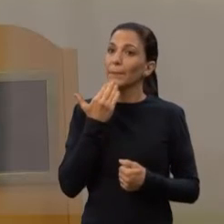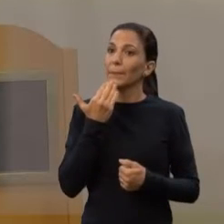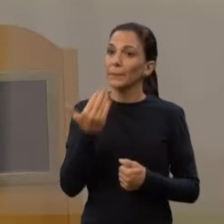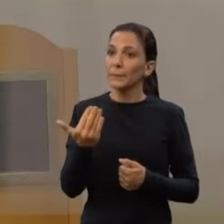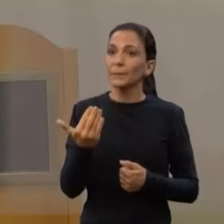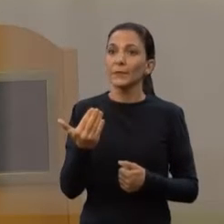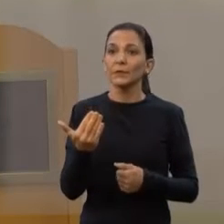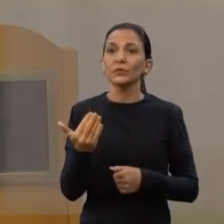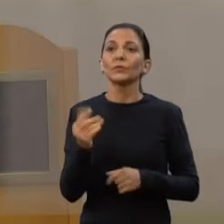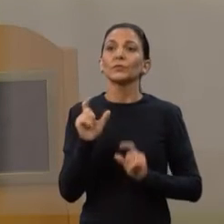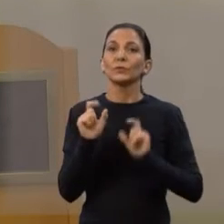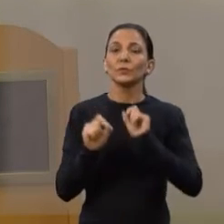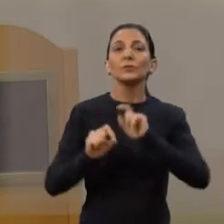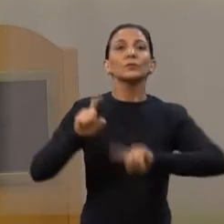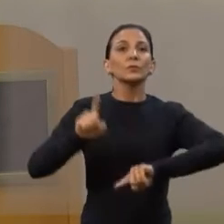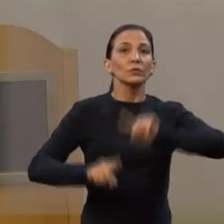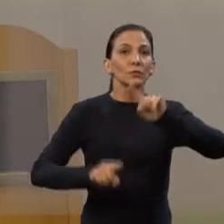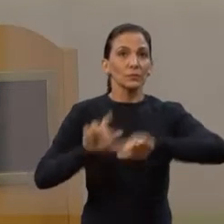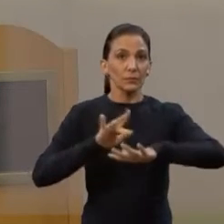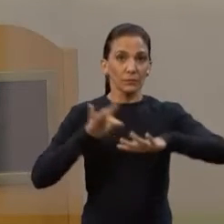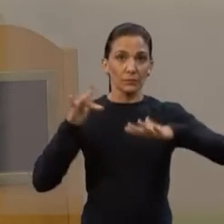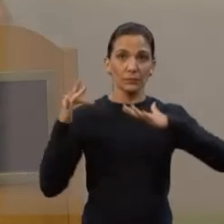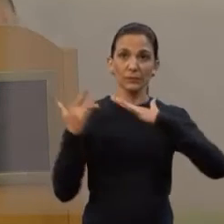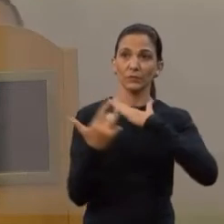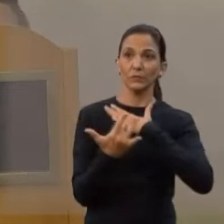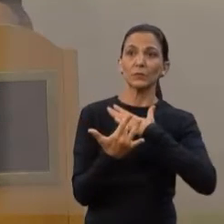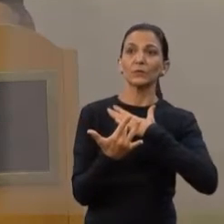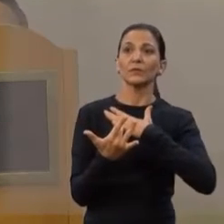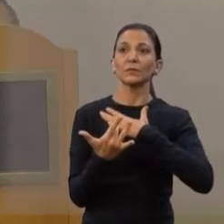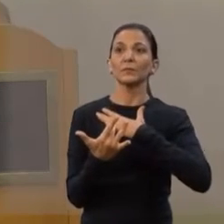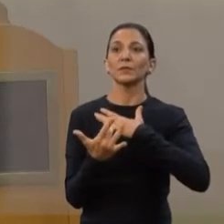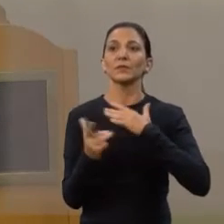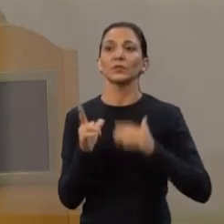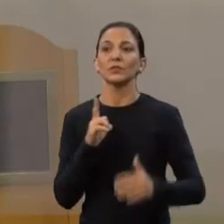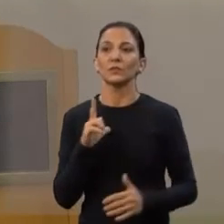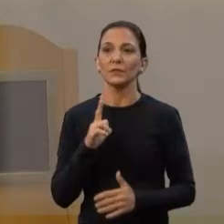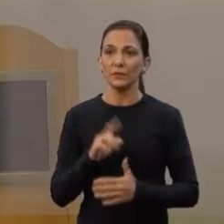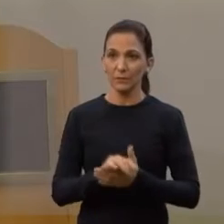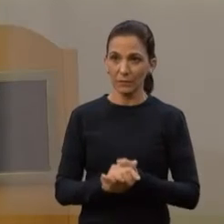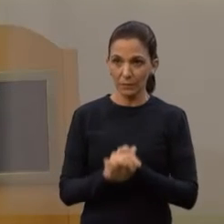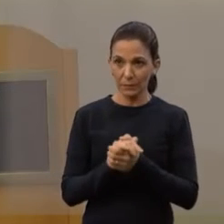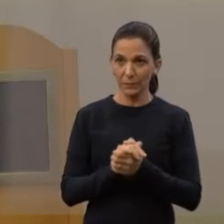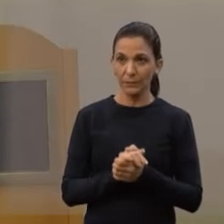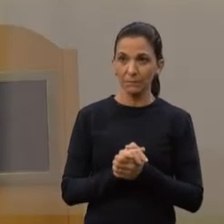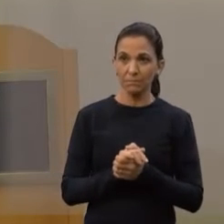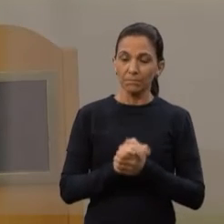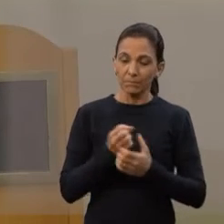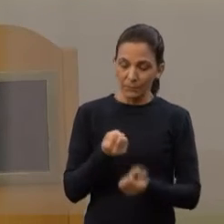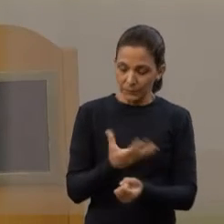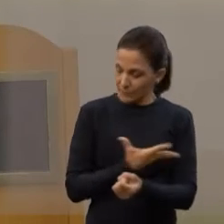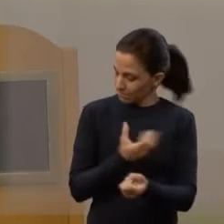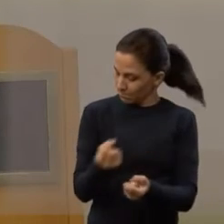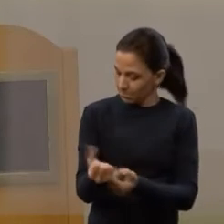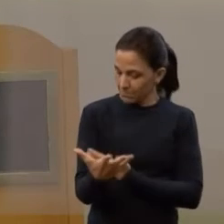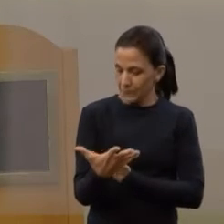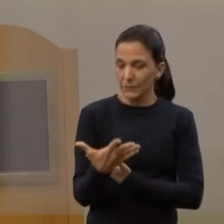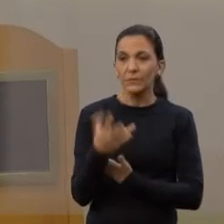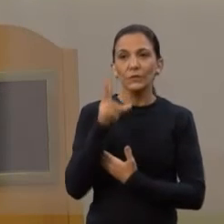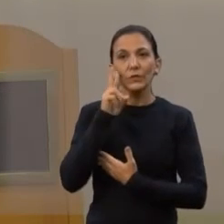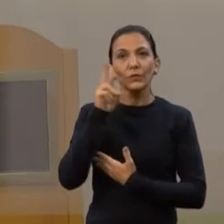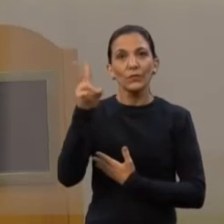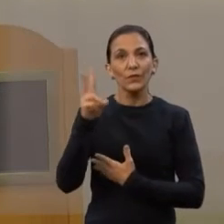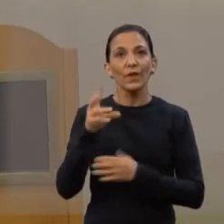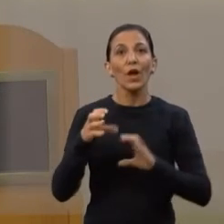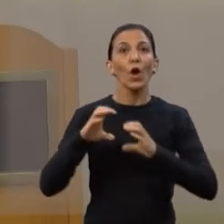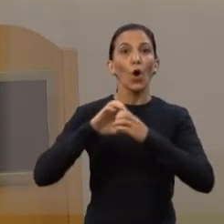acompanham o dia a dia nossas atividades pelas redes sociais mas hoje foi muito importante foi bastante emocionante acompanhar o trabalho